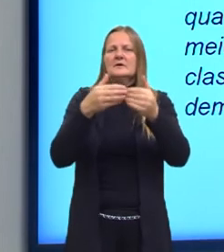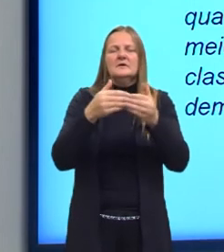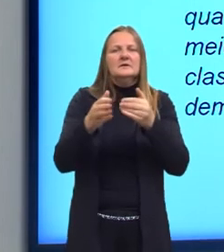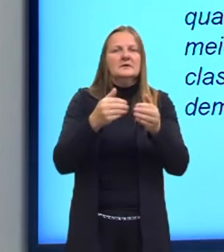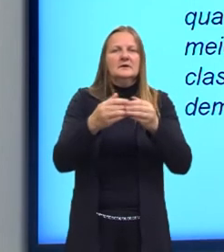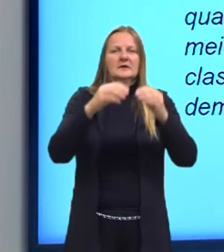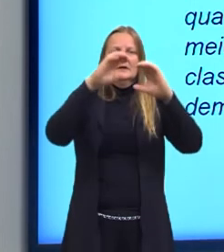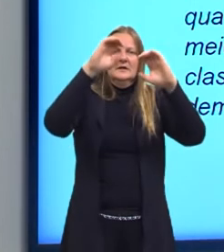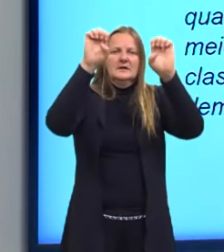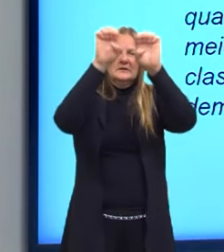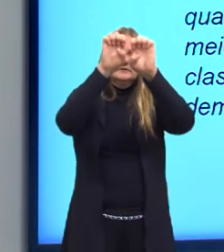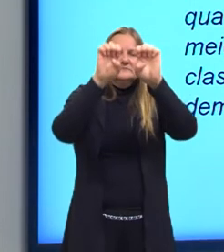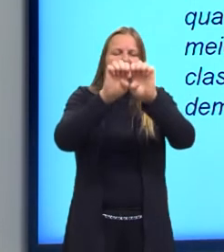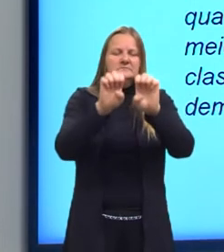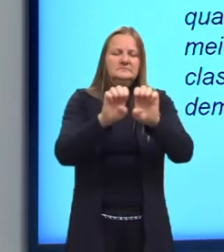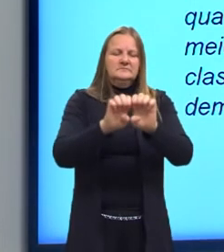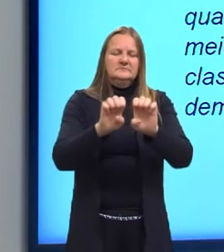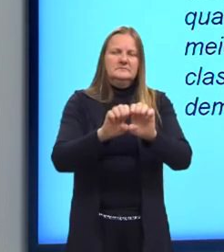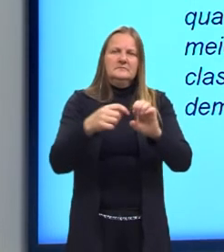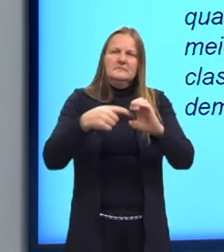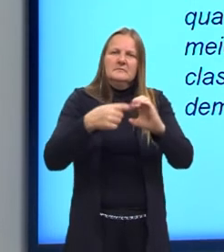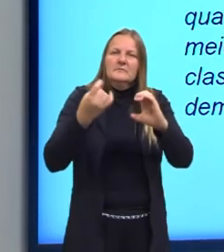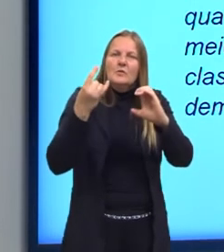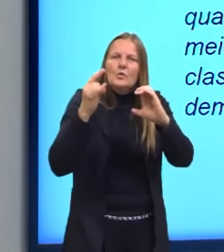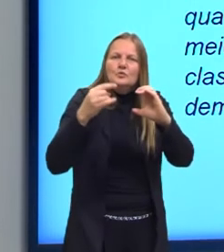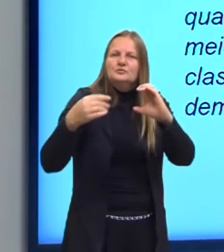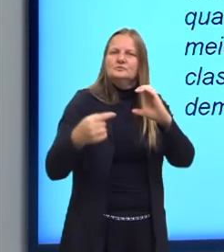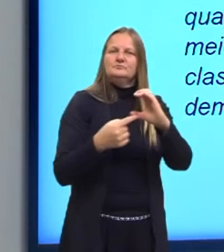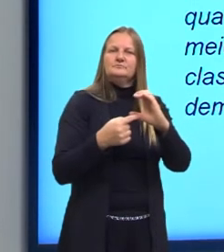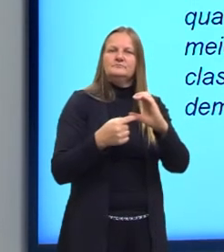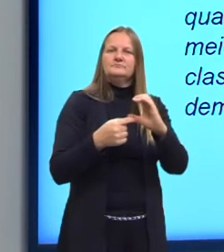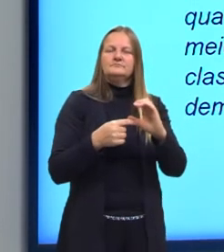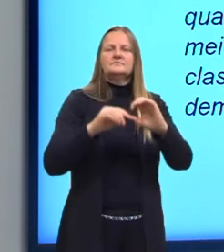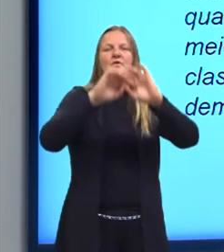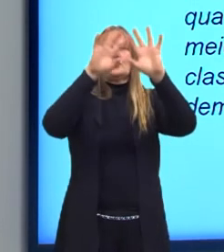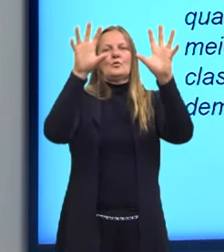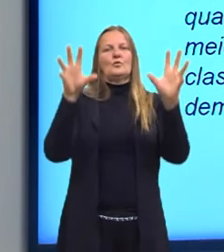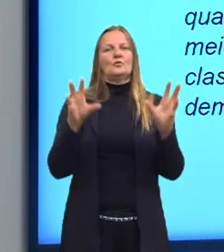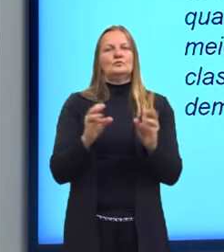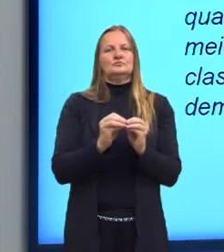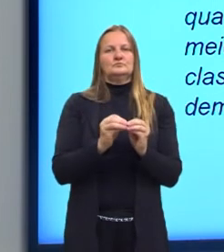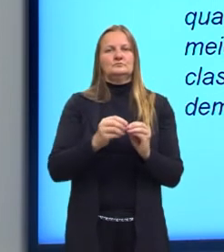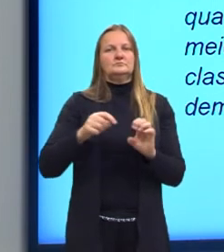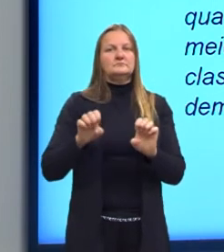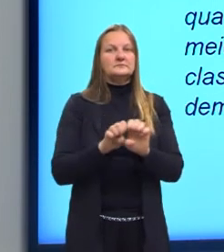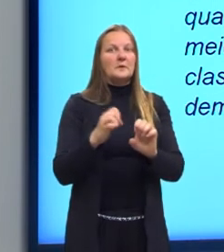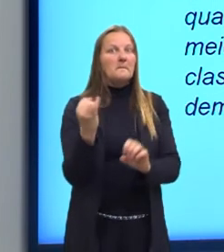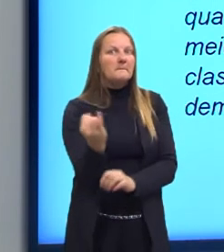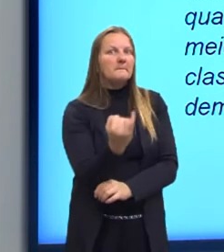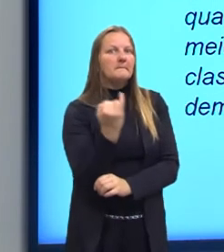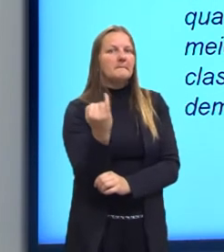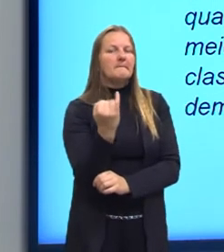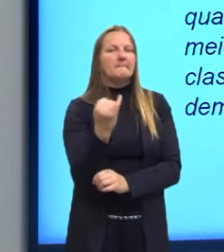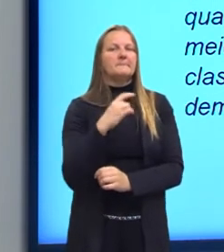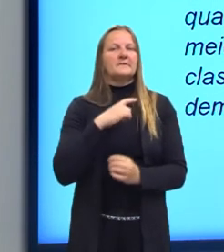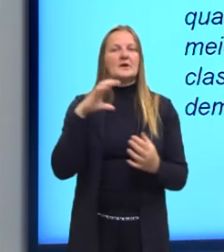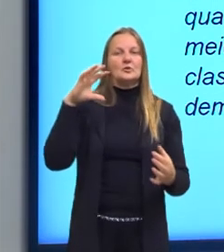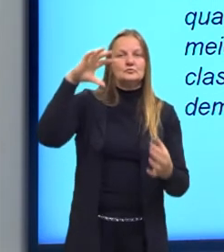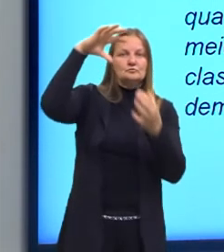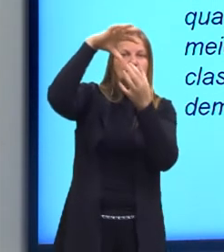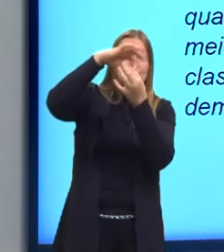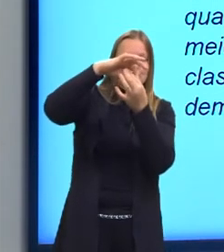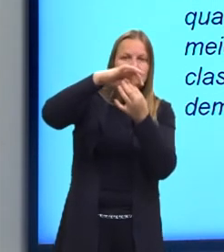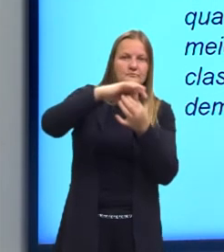tema para que ele vira uma redação nota 1000 nós temos a conclusão que tem menção ao tema